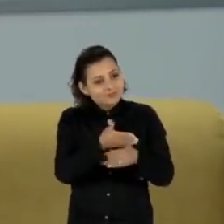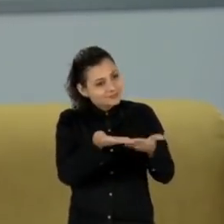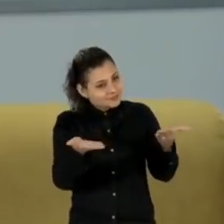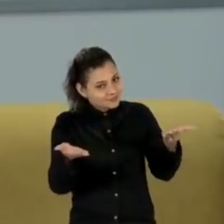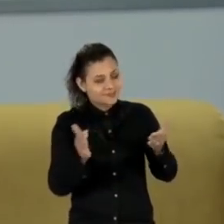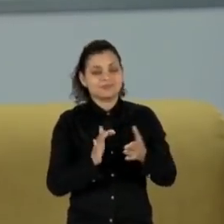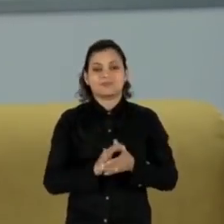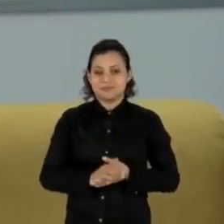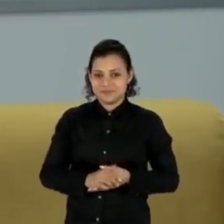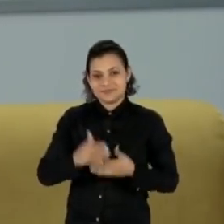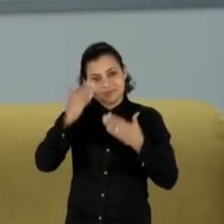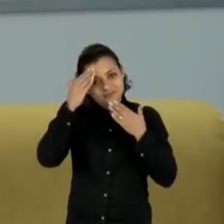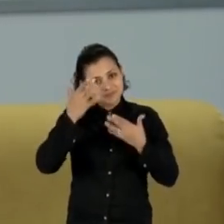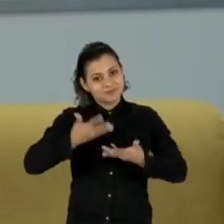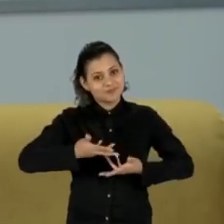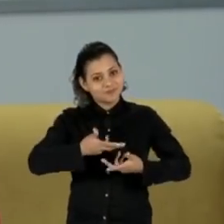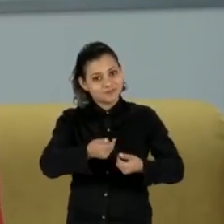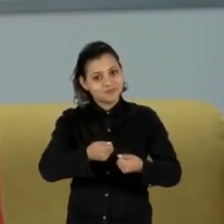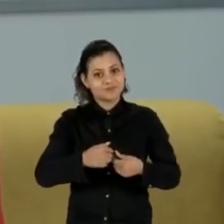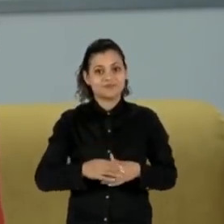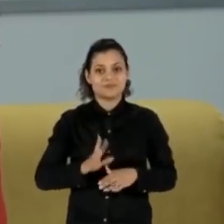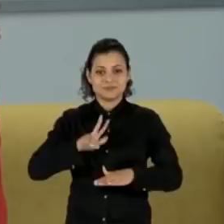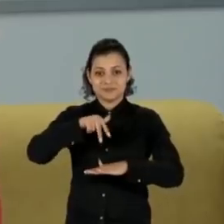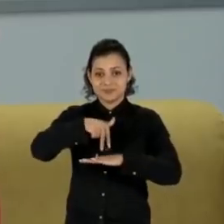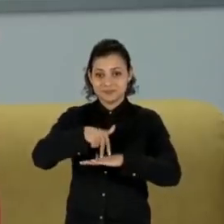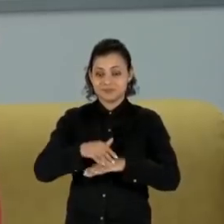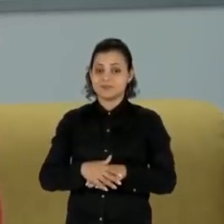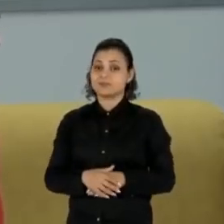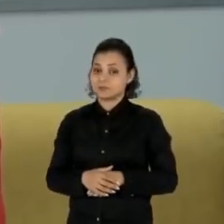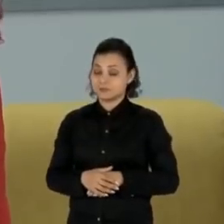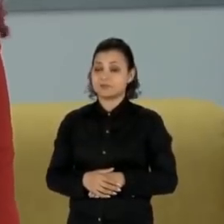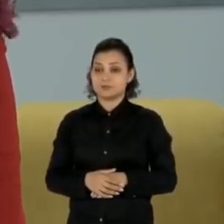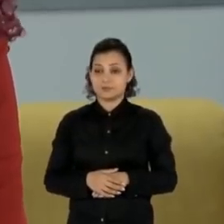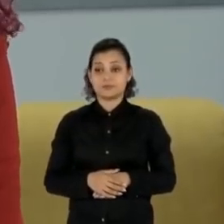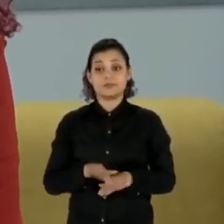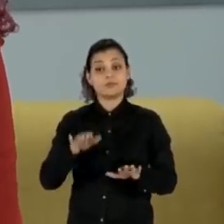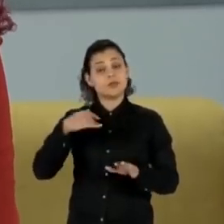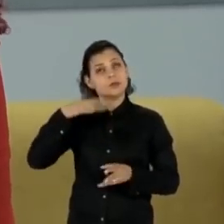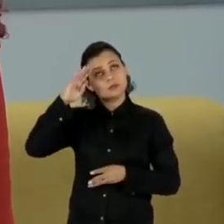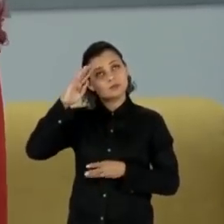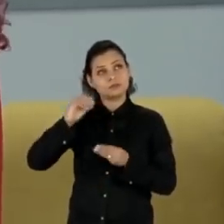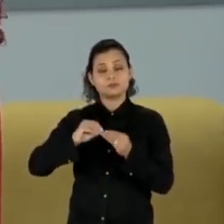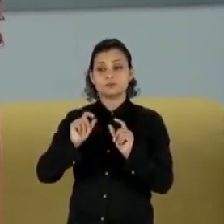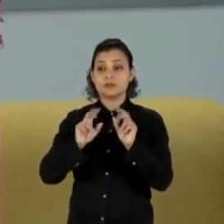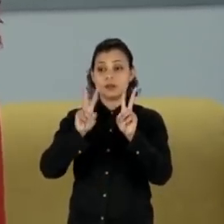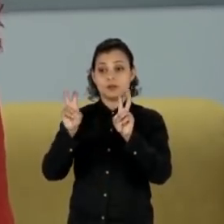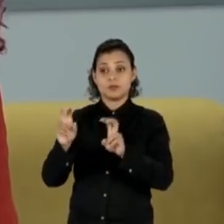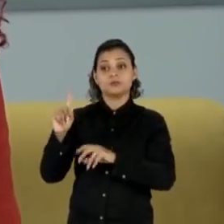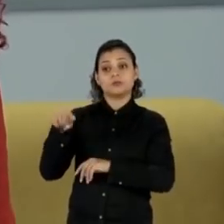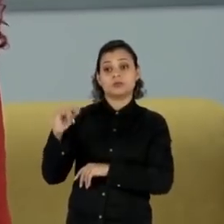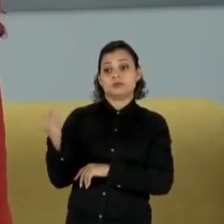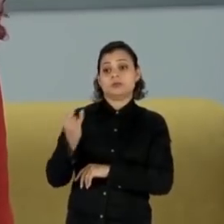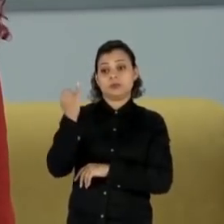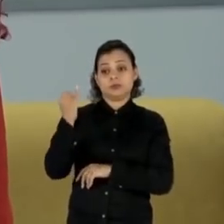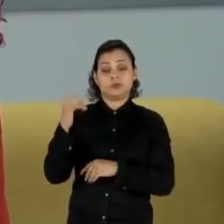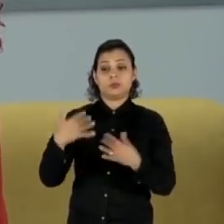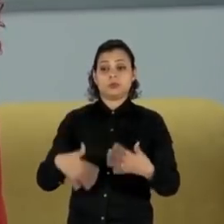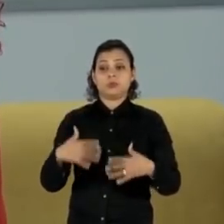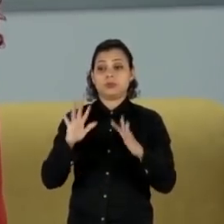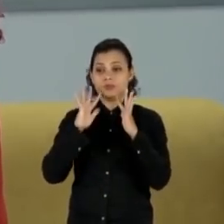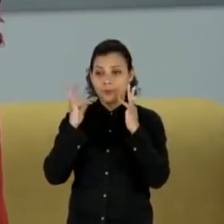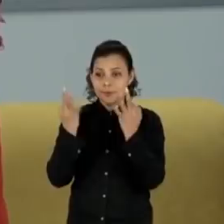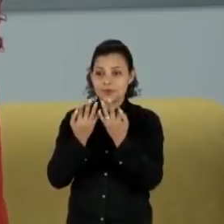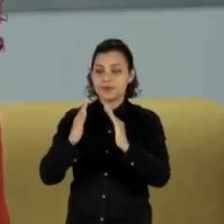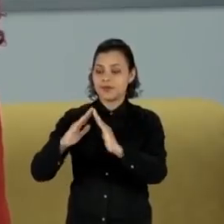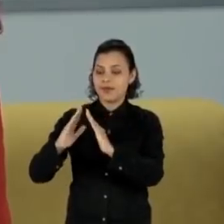tarde mesmo é agradecer convite estar aqui é penso que esse assunto seja muito importante de ser dito nas